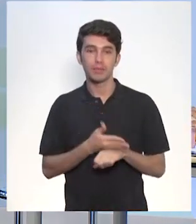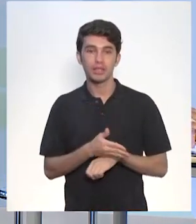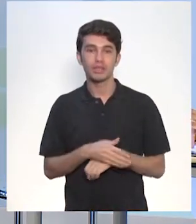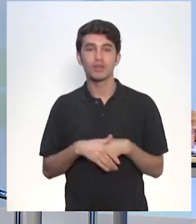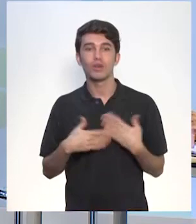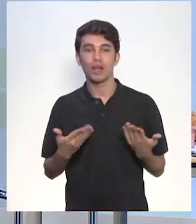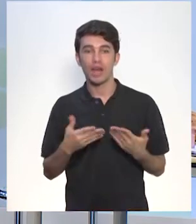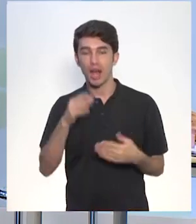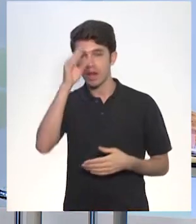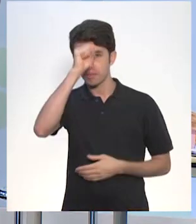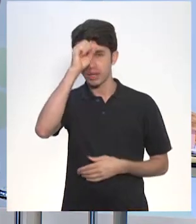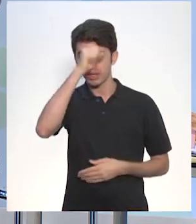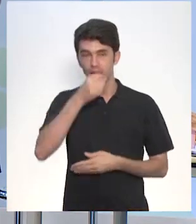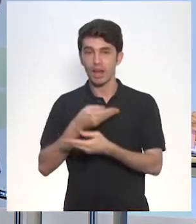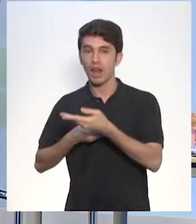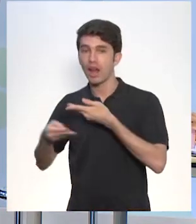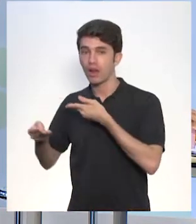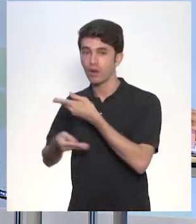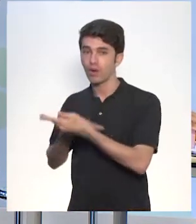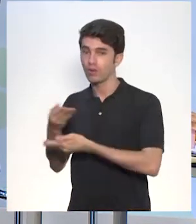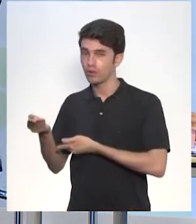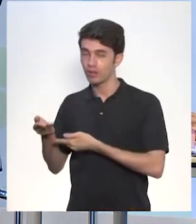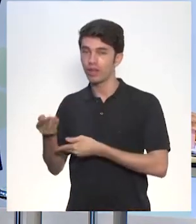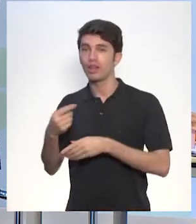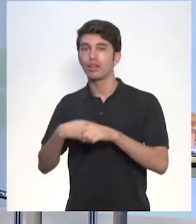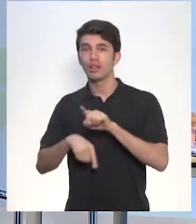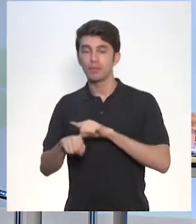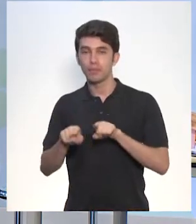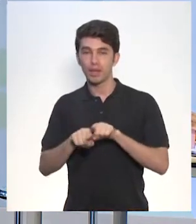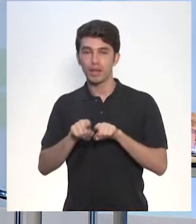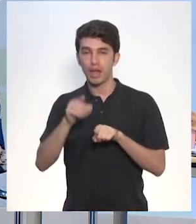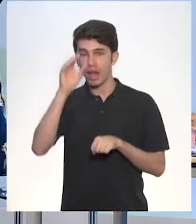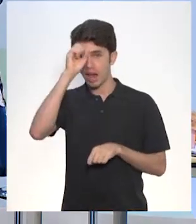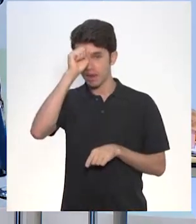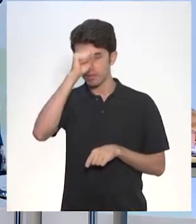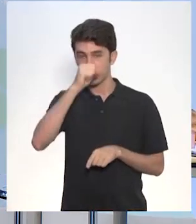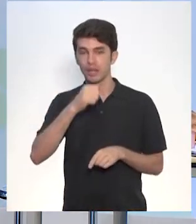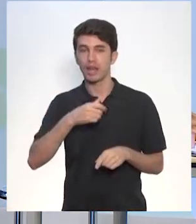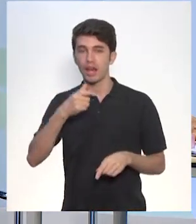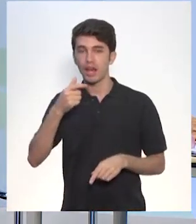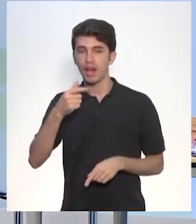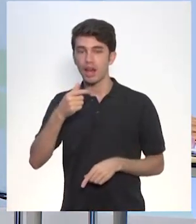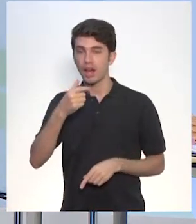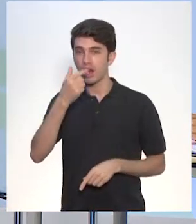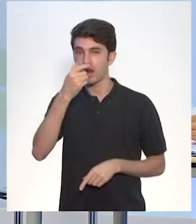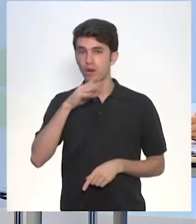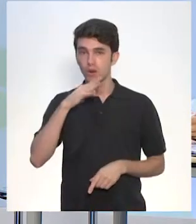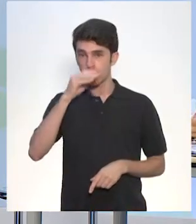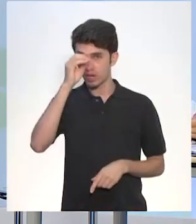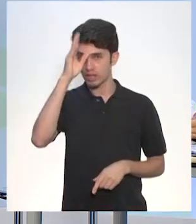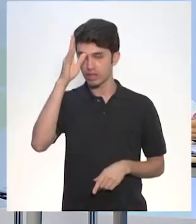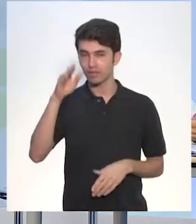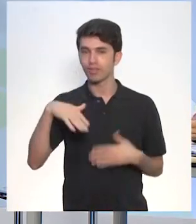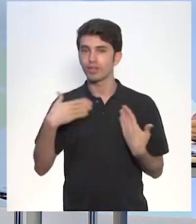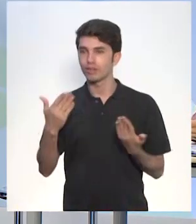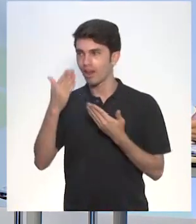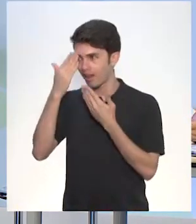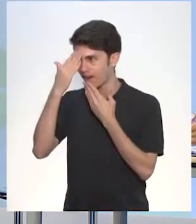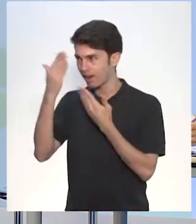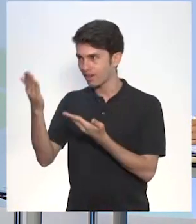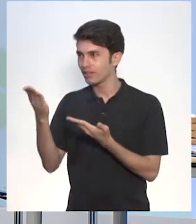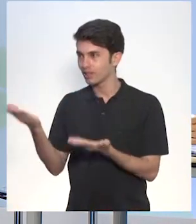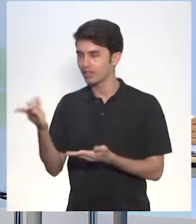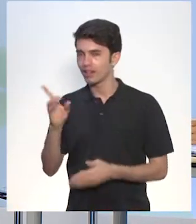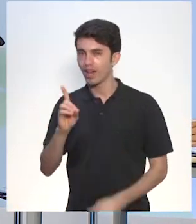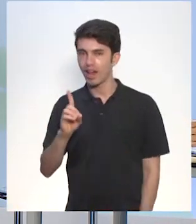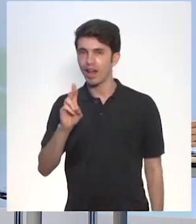foi aprender a conviver e a conhecer. Eu já agradeço imensamente a participação aqui da Duda. Fica um convite